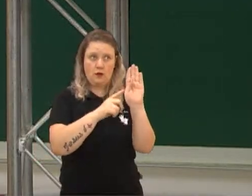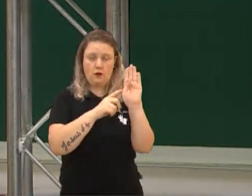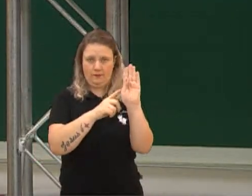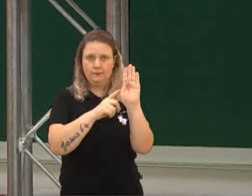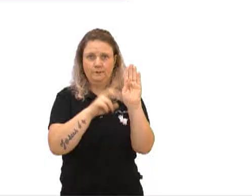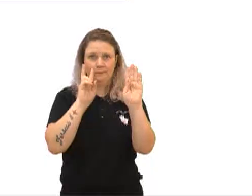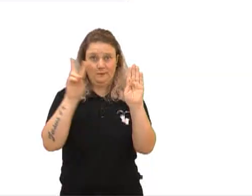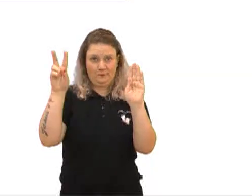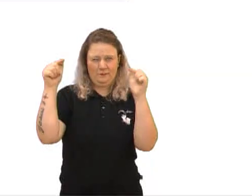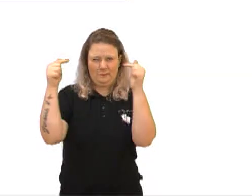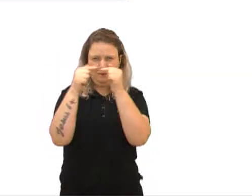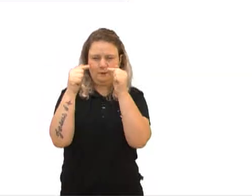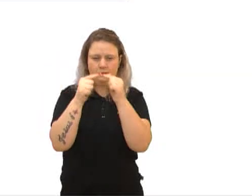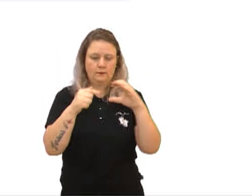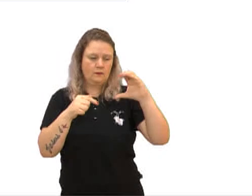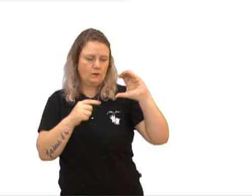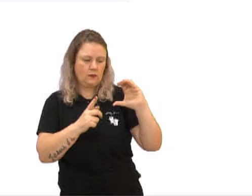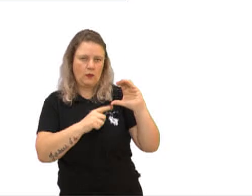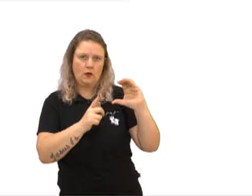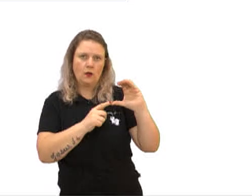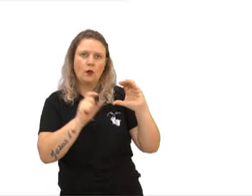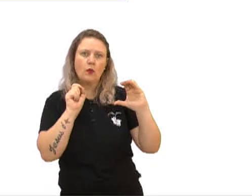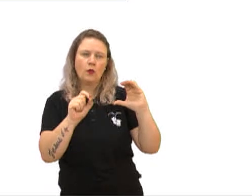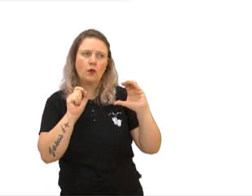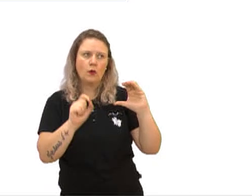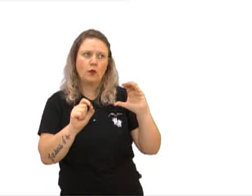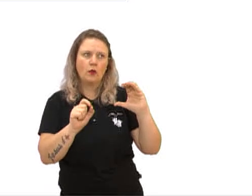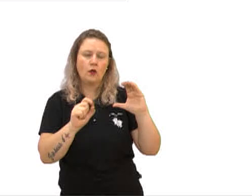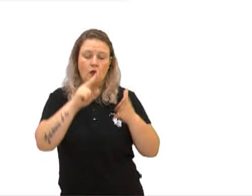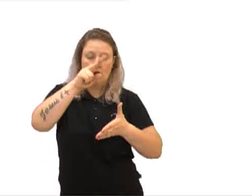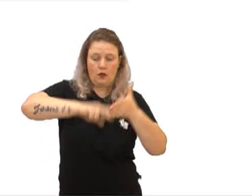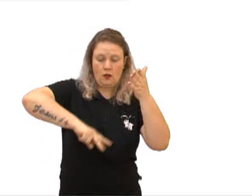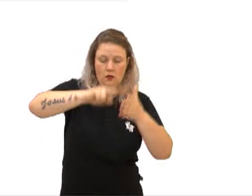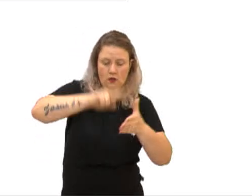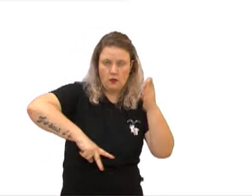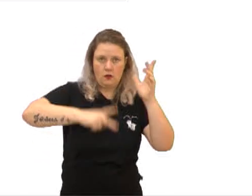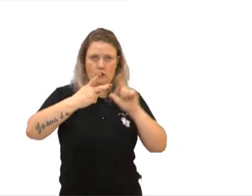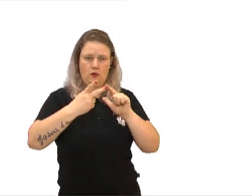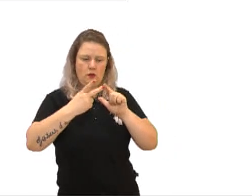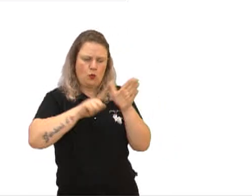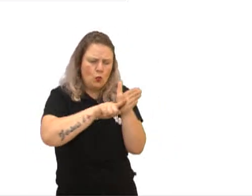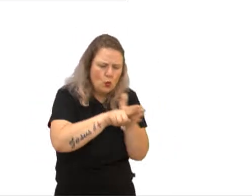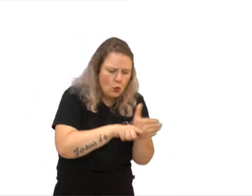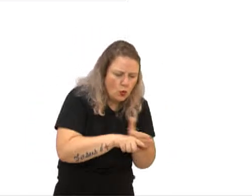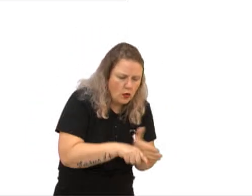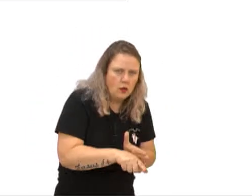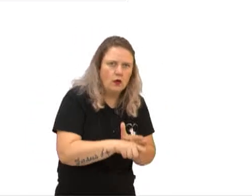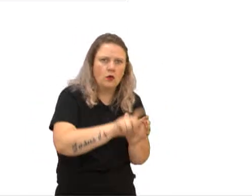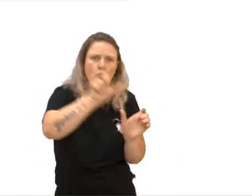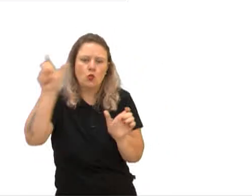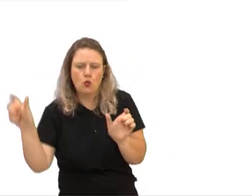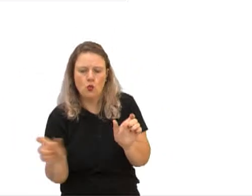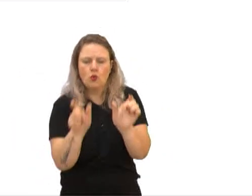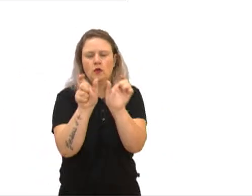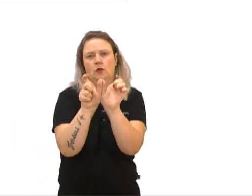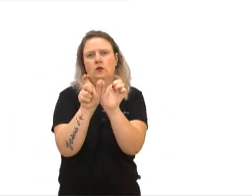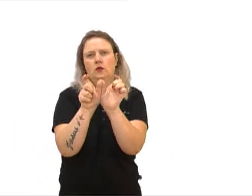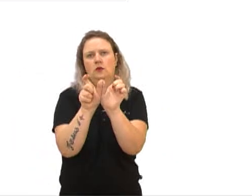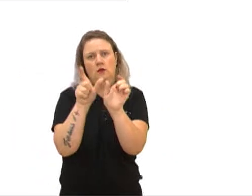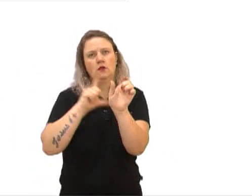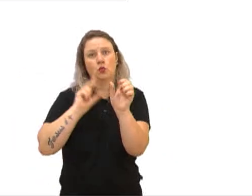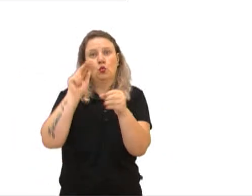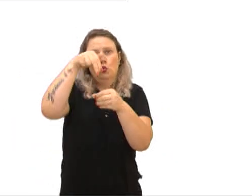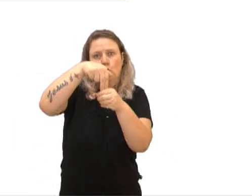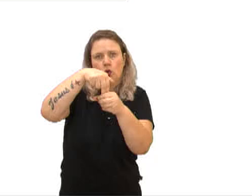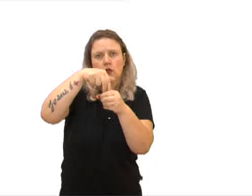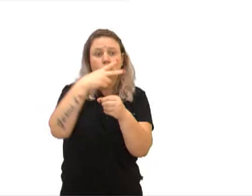simples, certo? E na letra C, acertou quem marcou que a leitura e a pesquisa são sujeito composto, né? Porque tem dois núcleos,